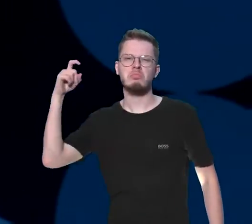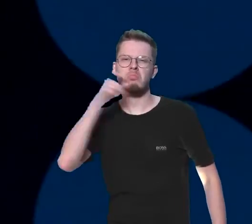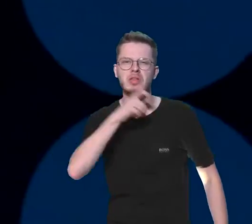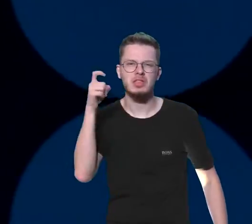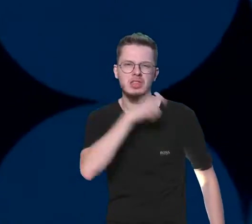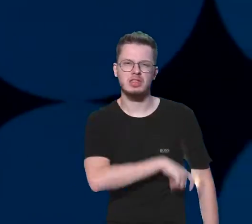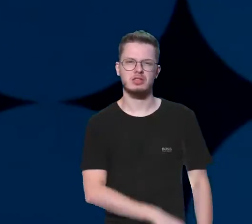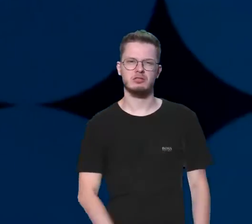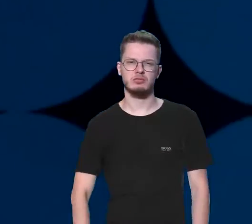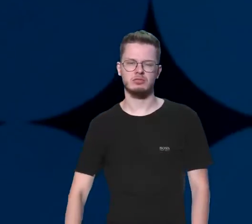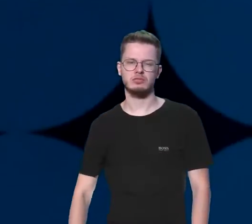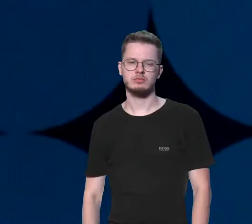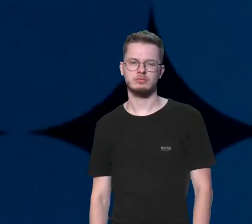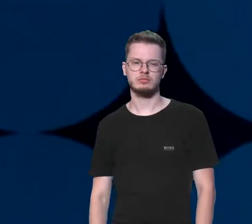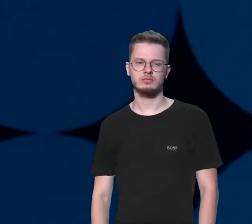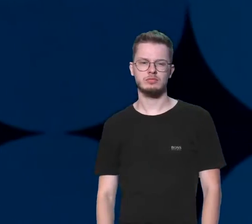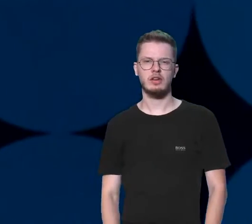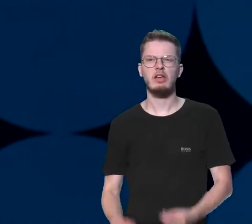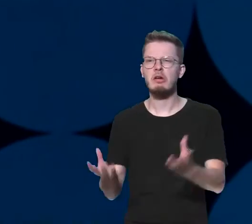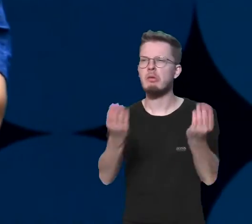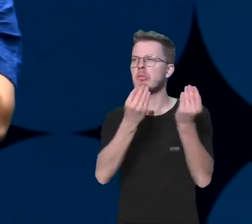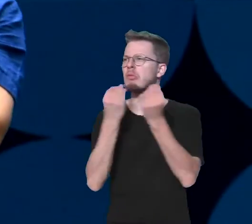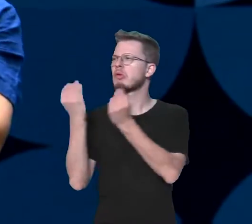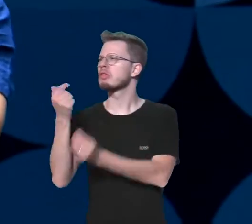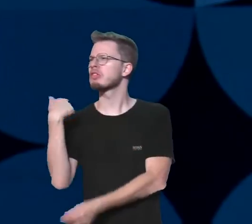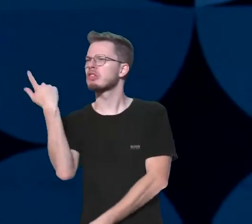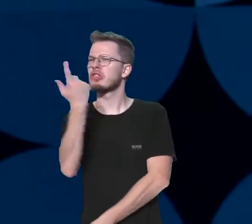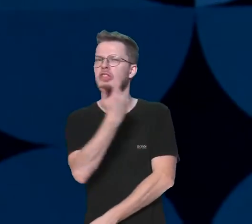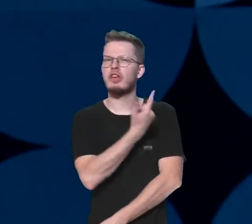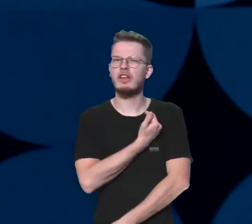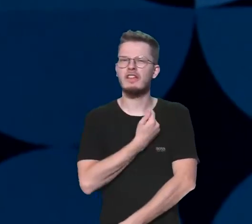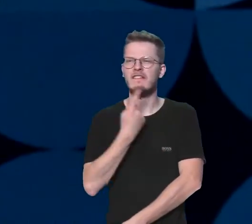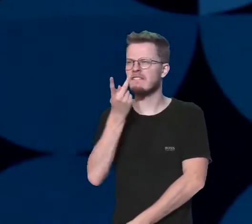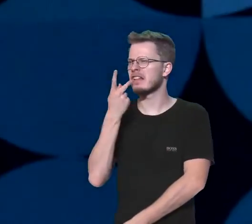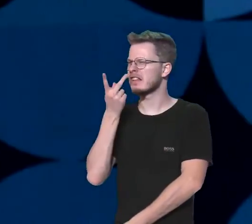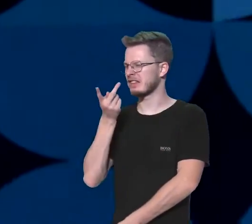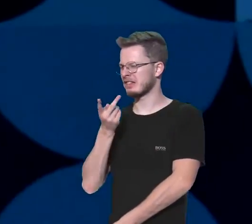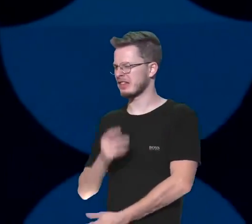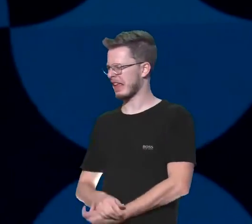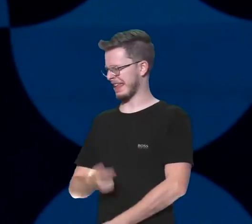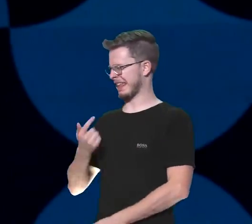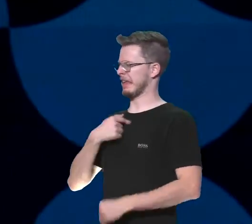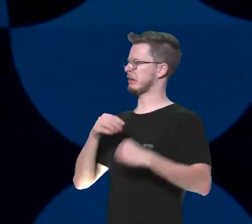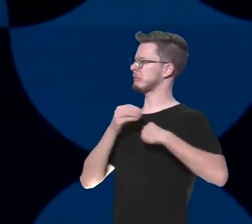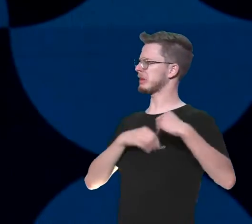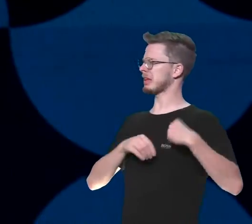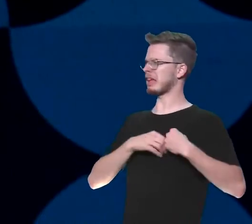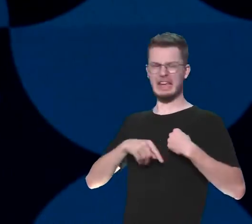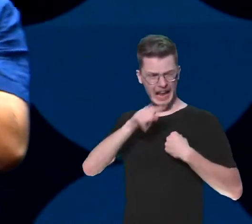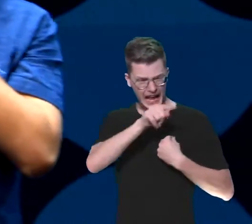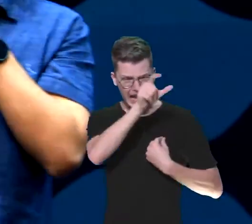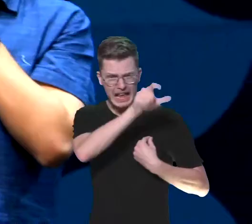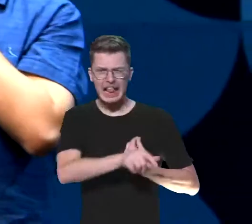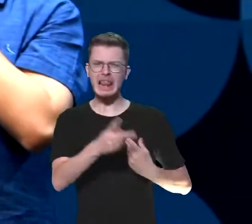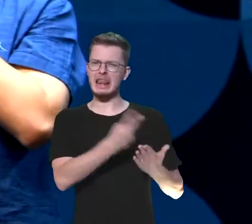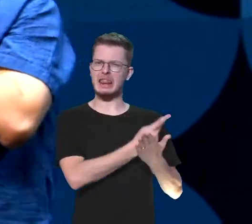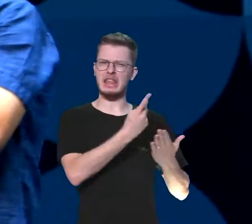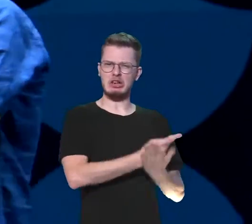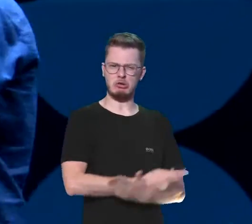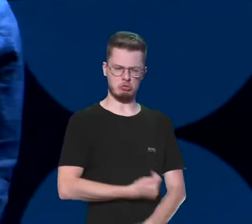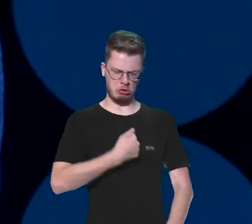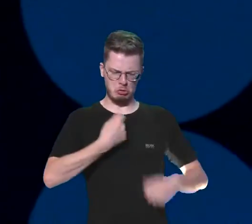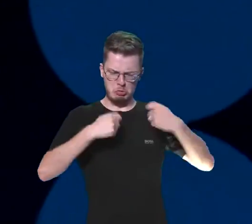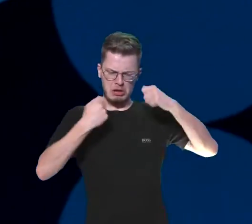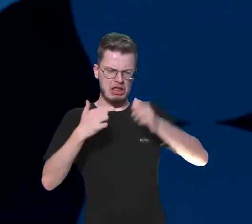Senhor, eu não preciso me resolver com aquela pessoa, foi Ele que fez. Foi ela que fez. Senhor, eu não preciso lidar com isso